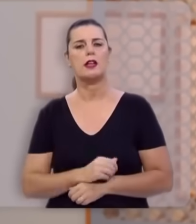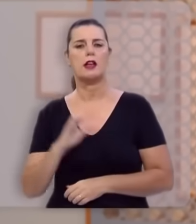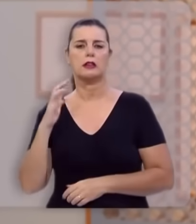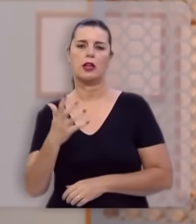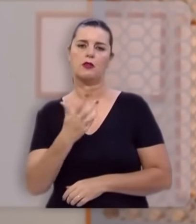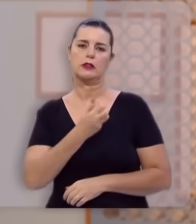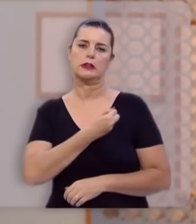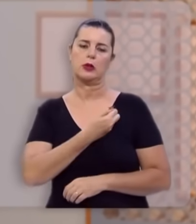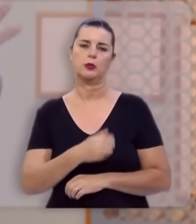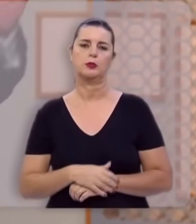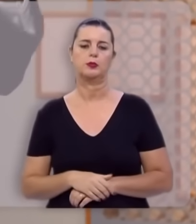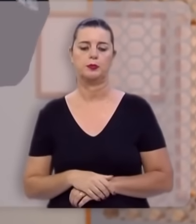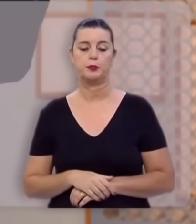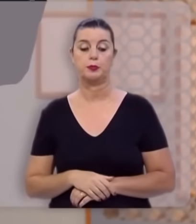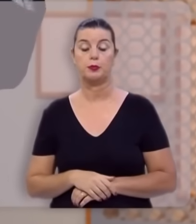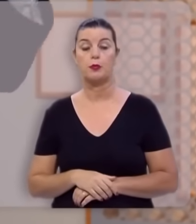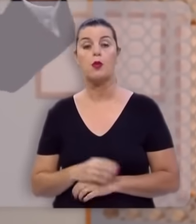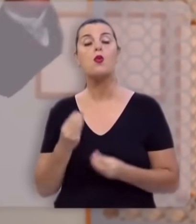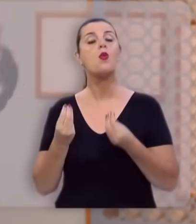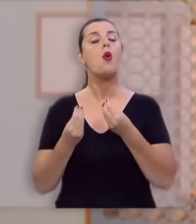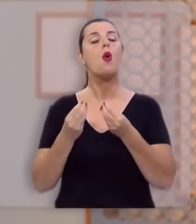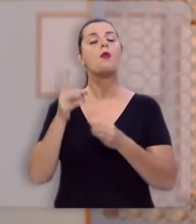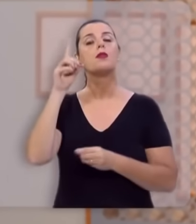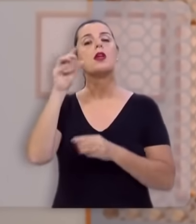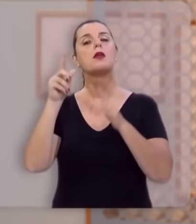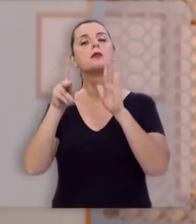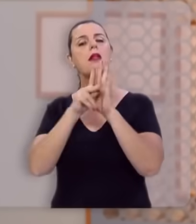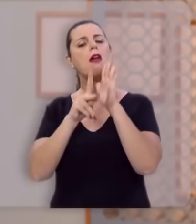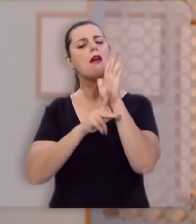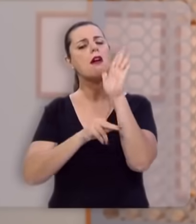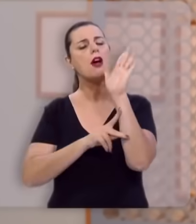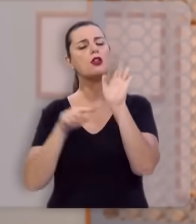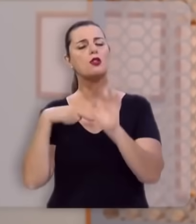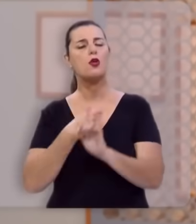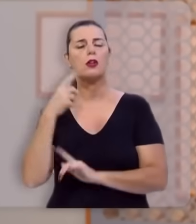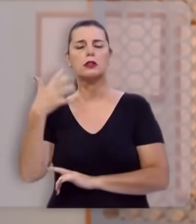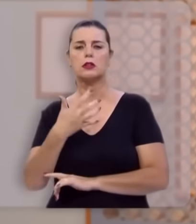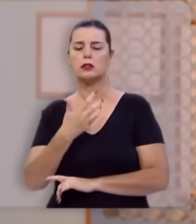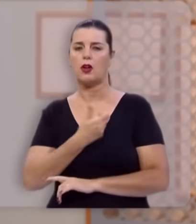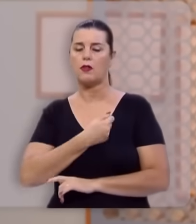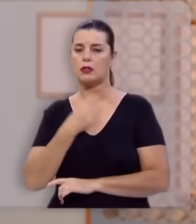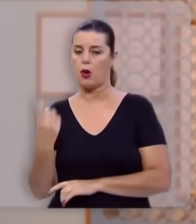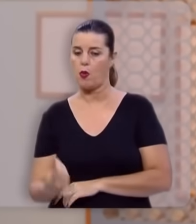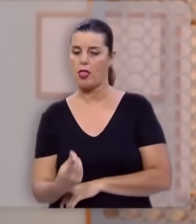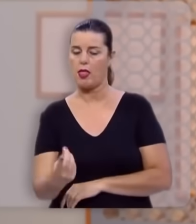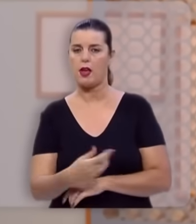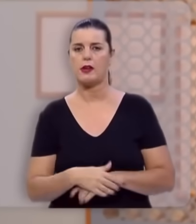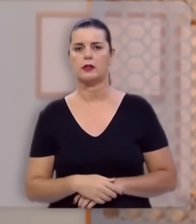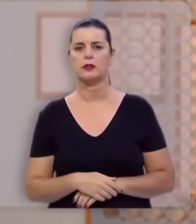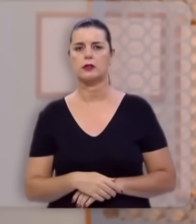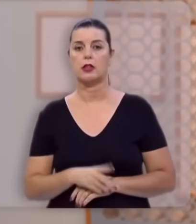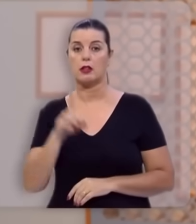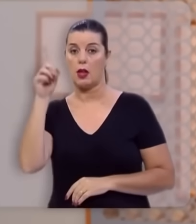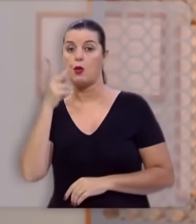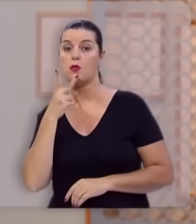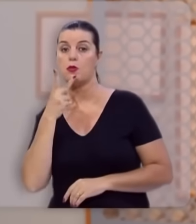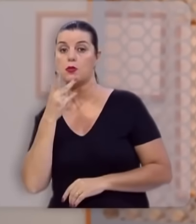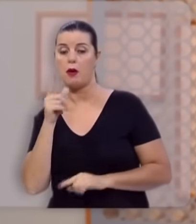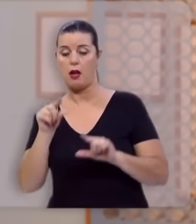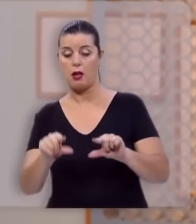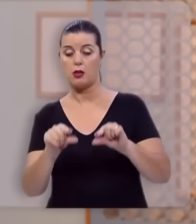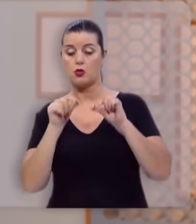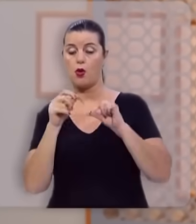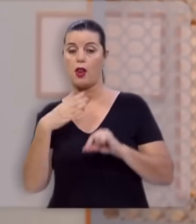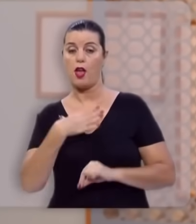salvação. Como Deus planejou a nossa salvação na eternidade. O pai elegendo,